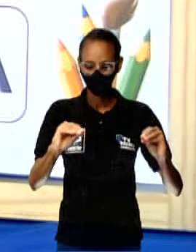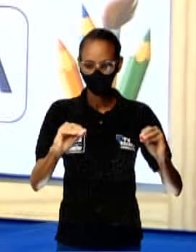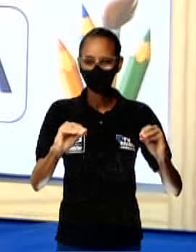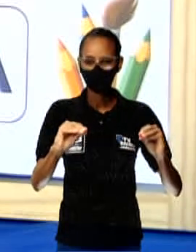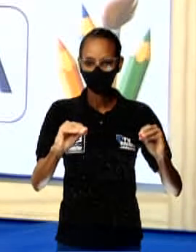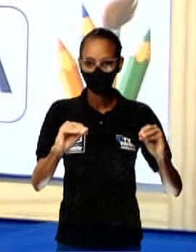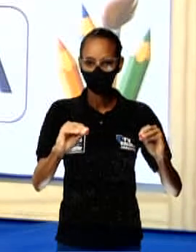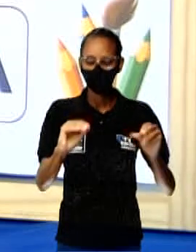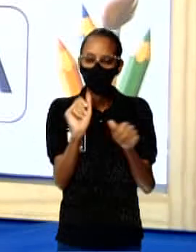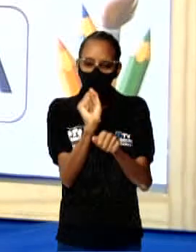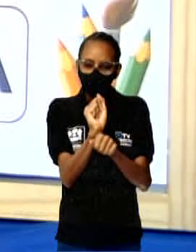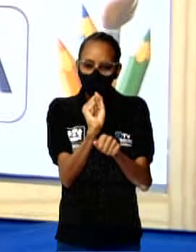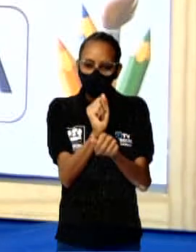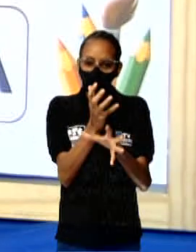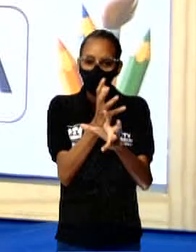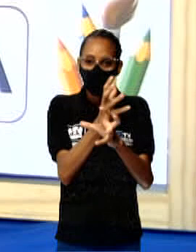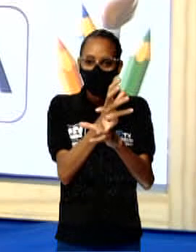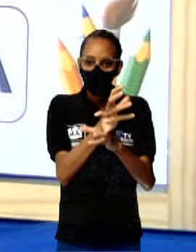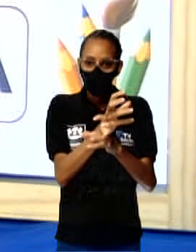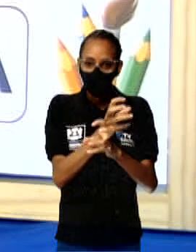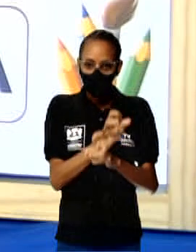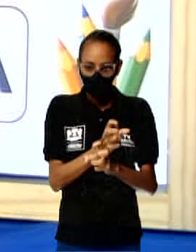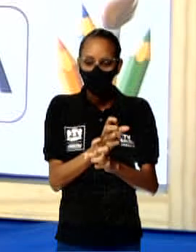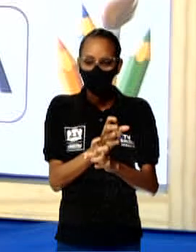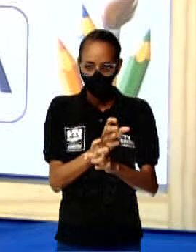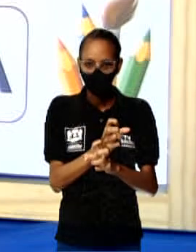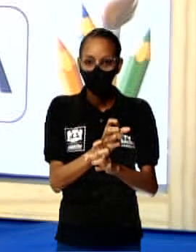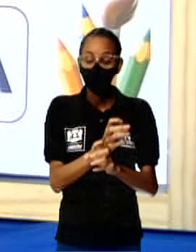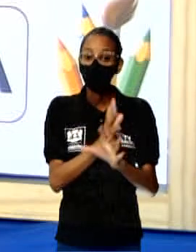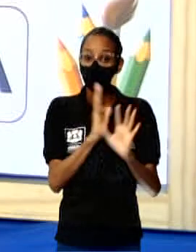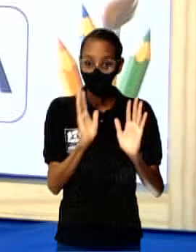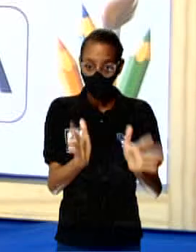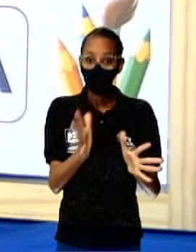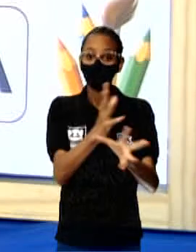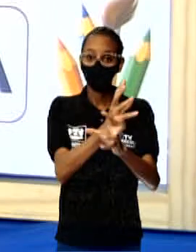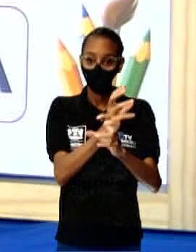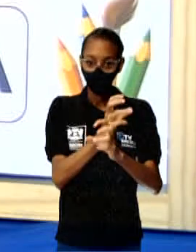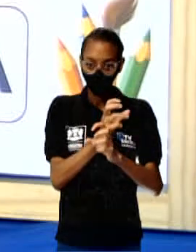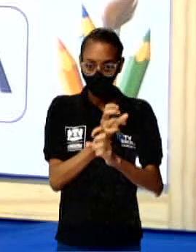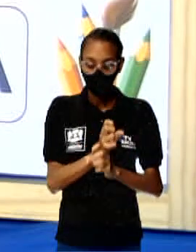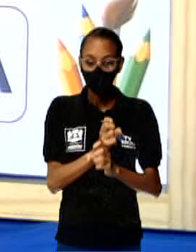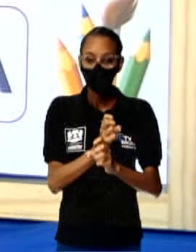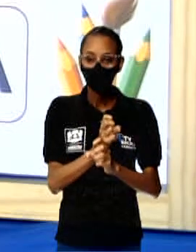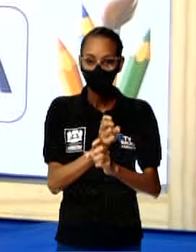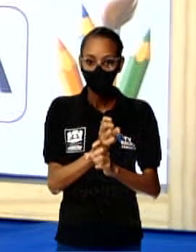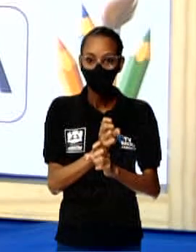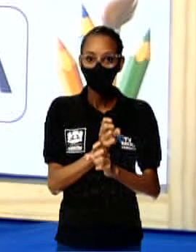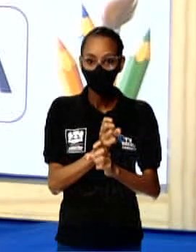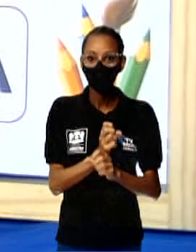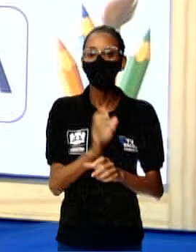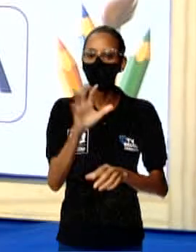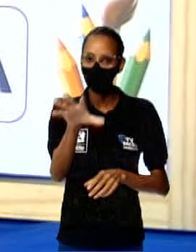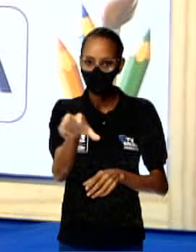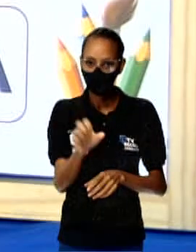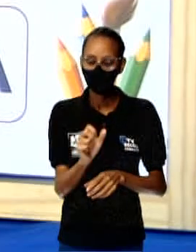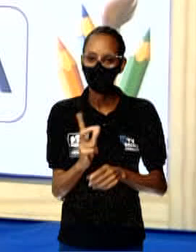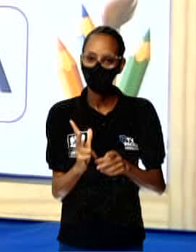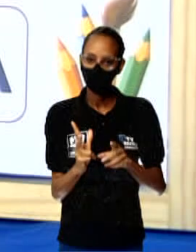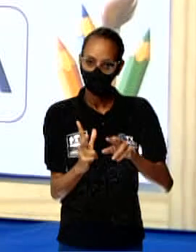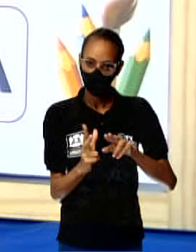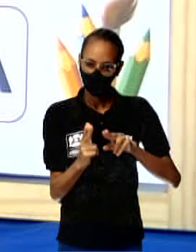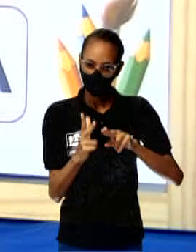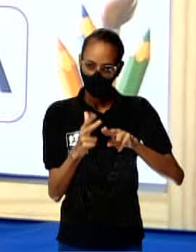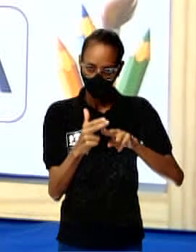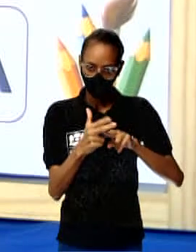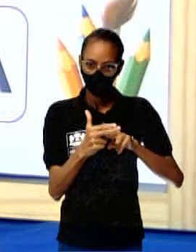e aguarda secar um pouquinho quando eles já estiver seco você vai com a sua tesoura cortar